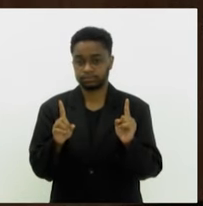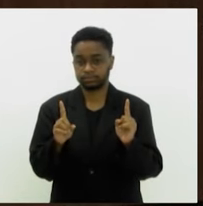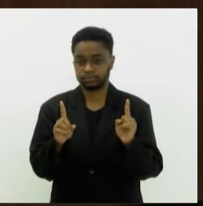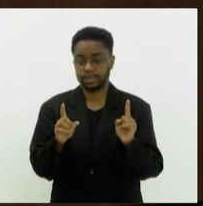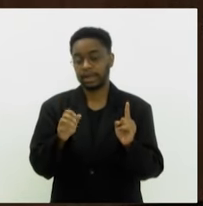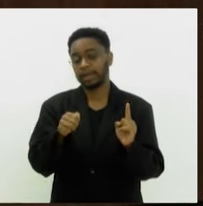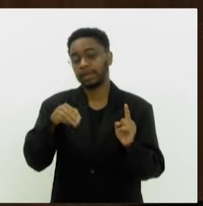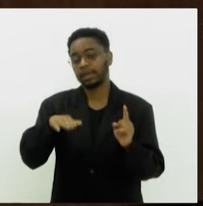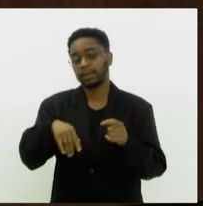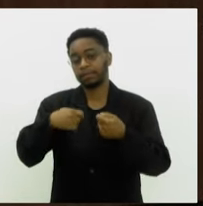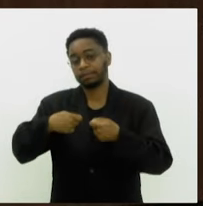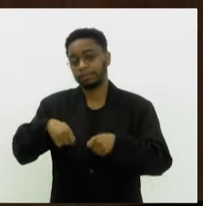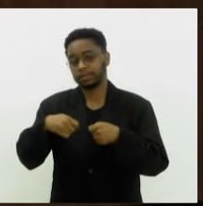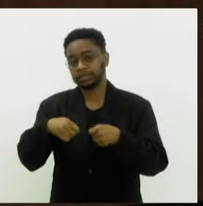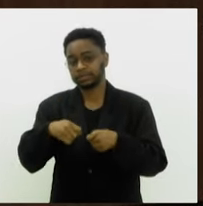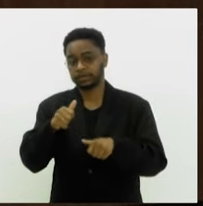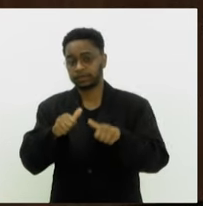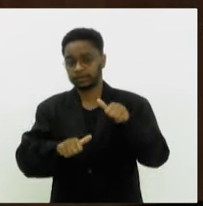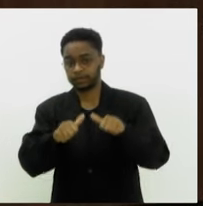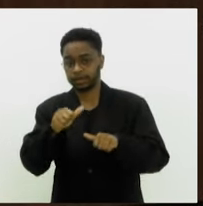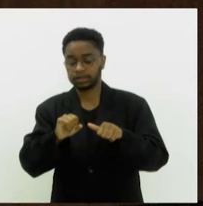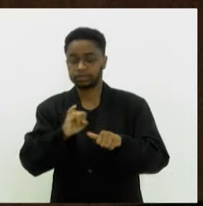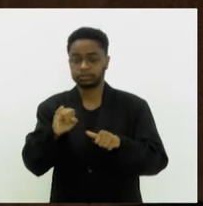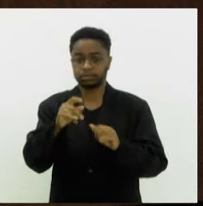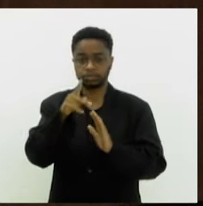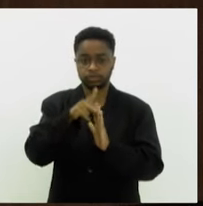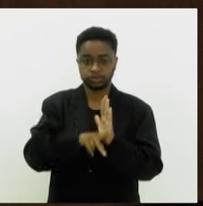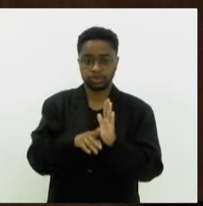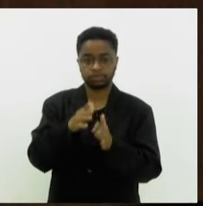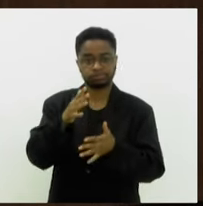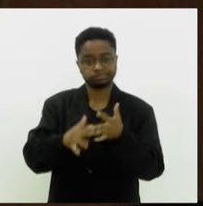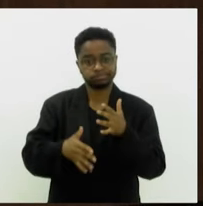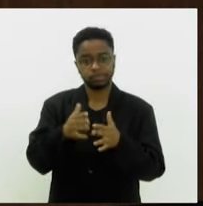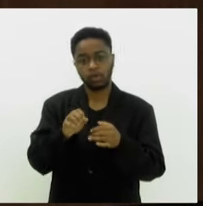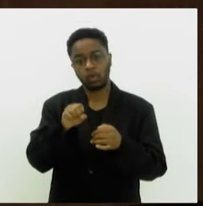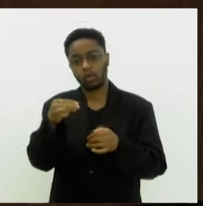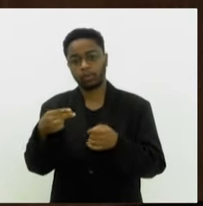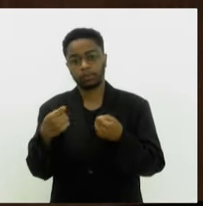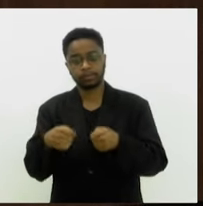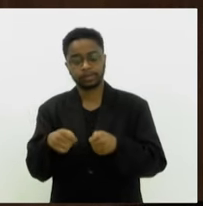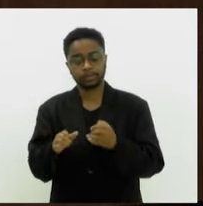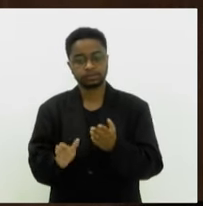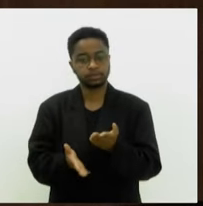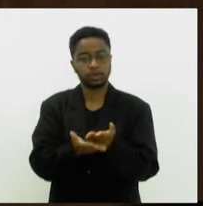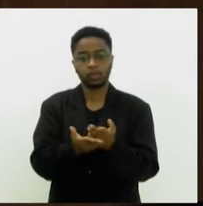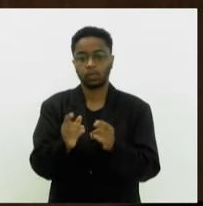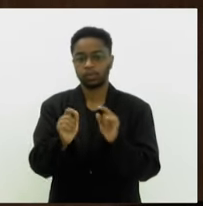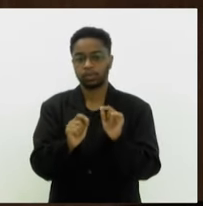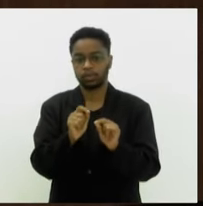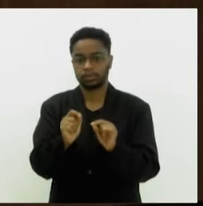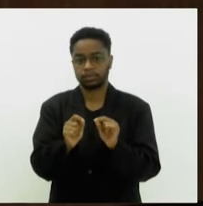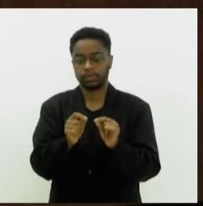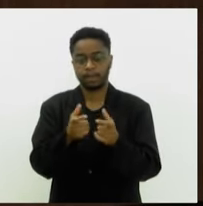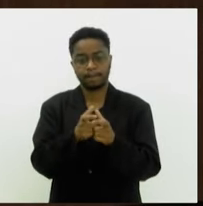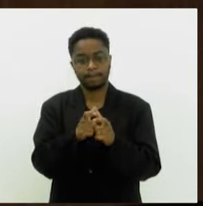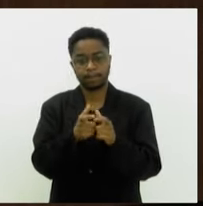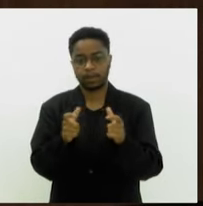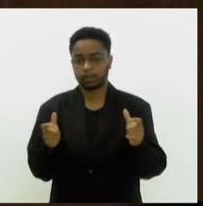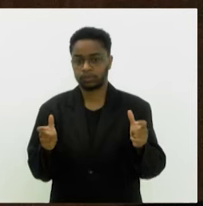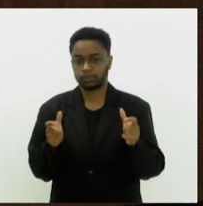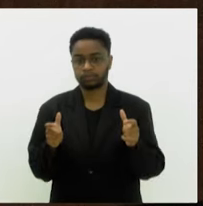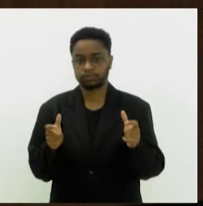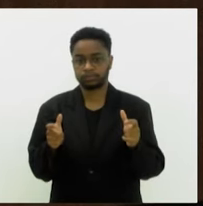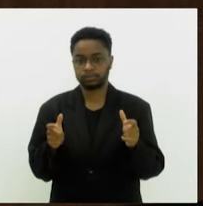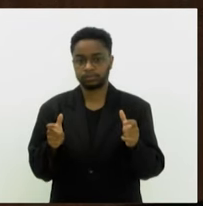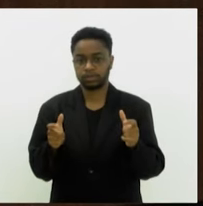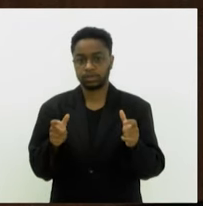apreciar se os projetos estão prejudicados, se devem anexados, está se passando, em grande parte, fora as